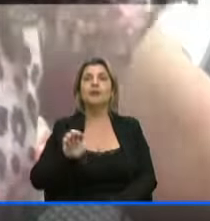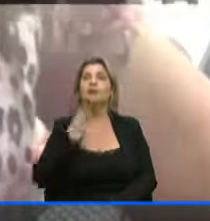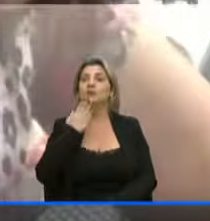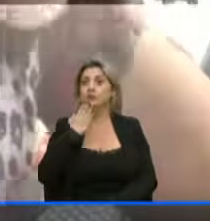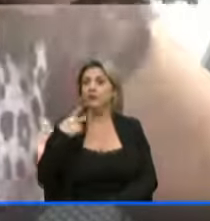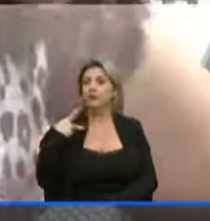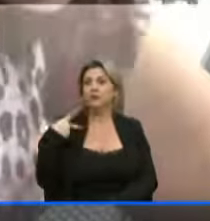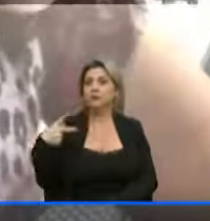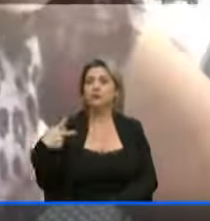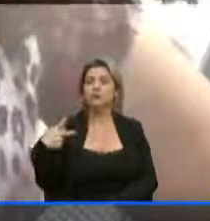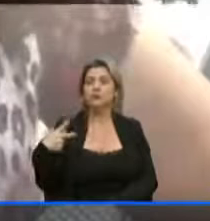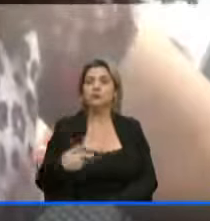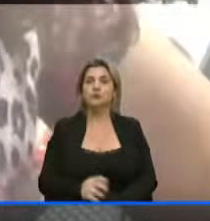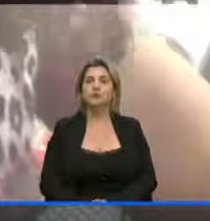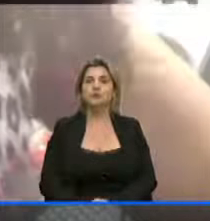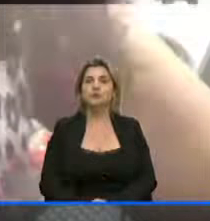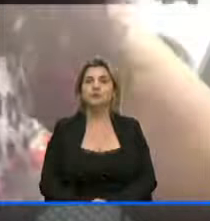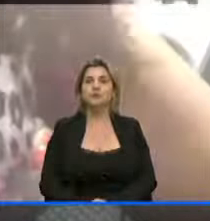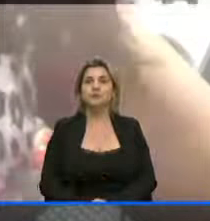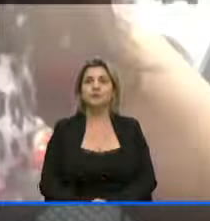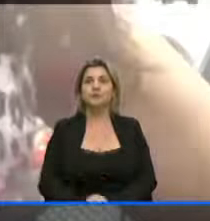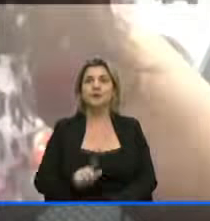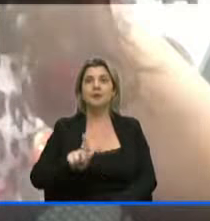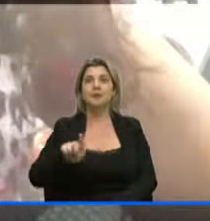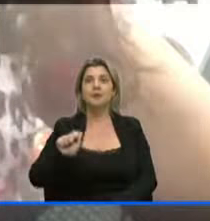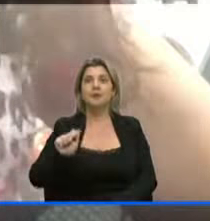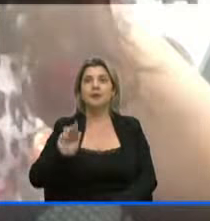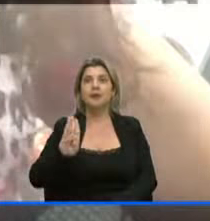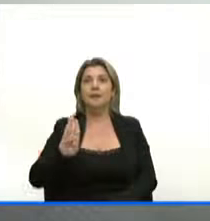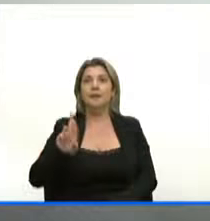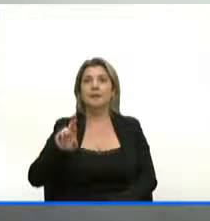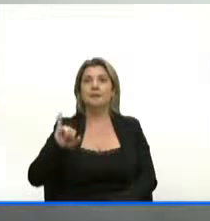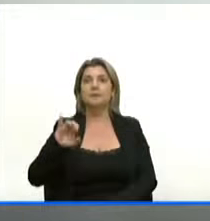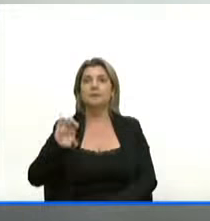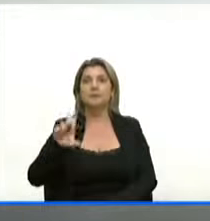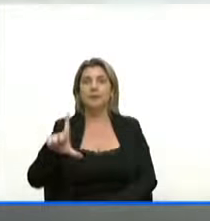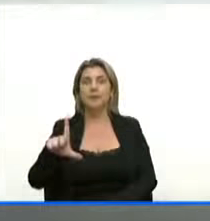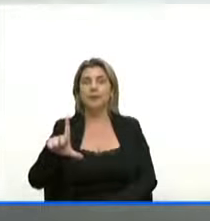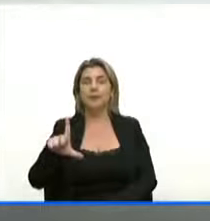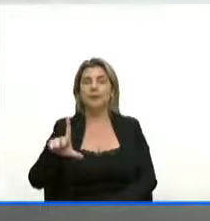Favorável, presidente. Obrigada. Gabriel Souza?